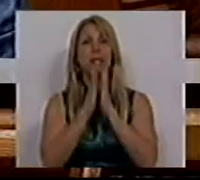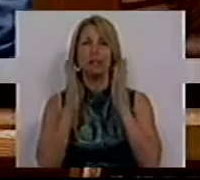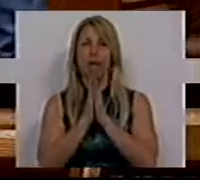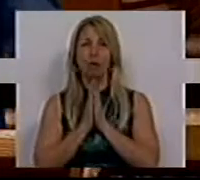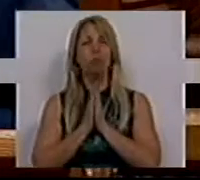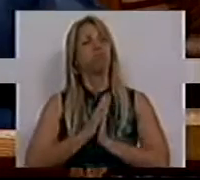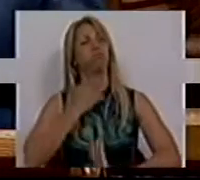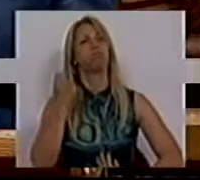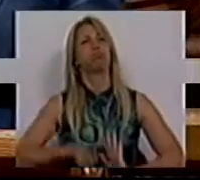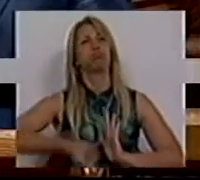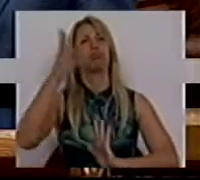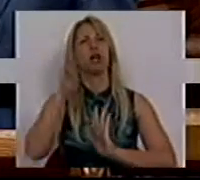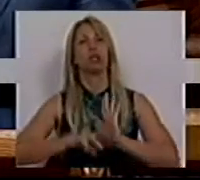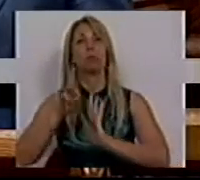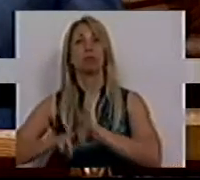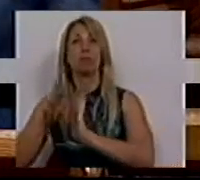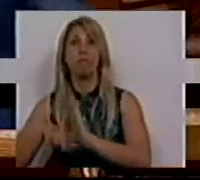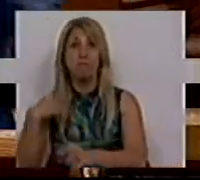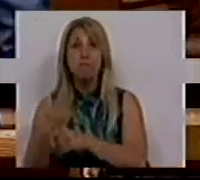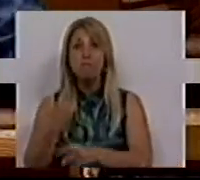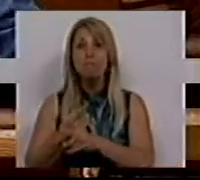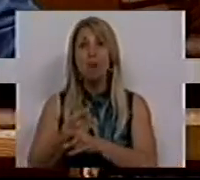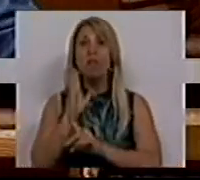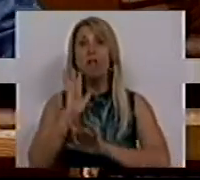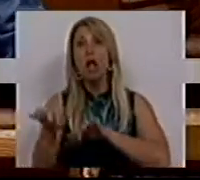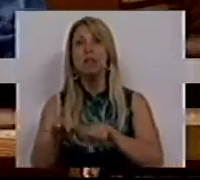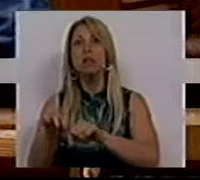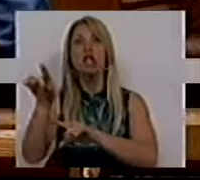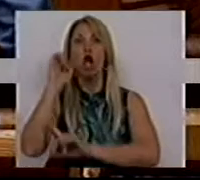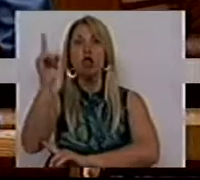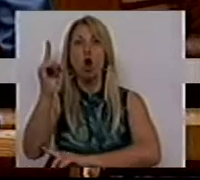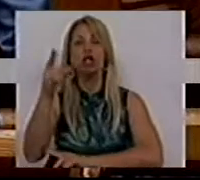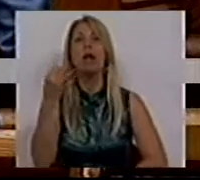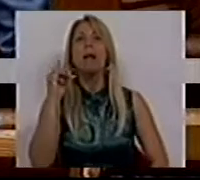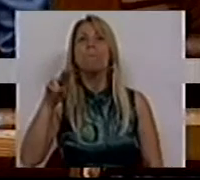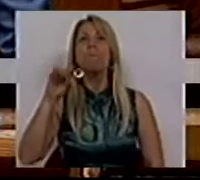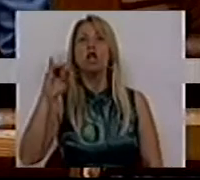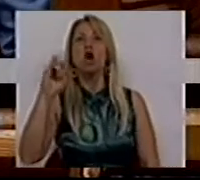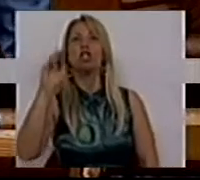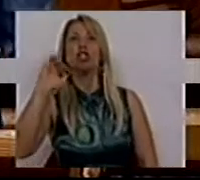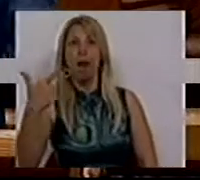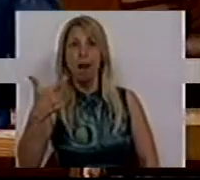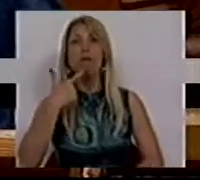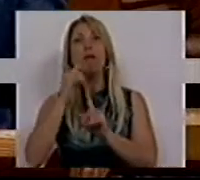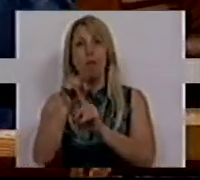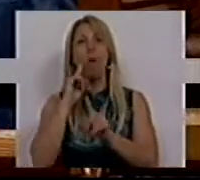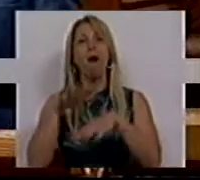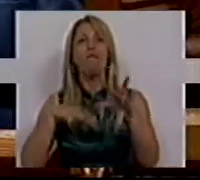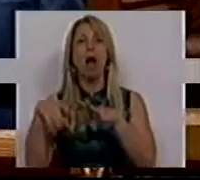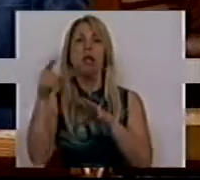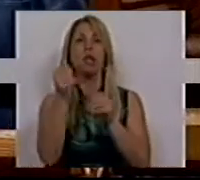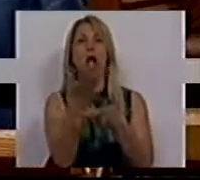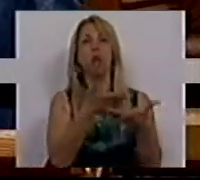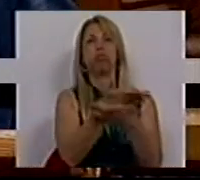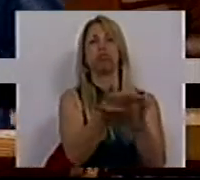até serviu para lavar dinheiro de ditadores, entenda-se de Pinochet, por exemplo. Agora o que nós não aceitamos é que depois desta